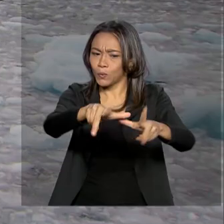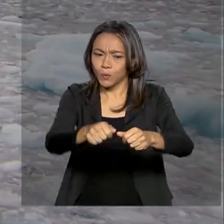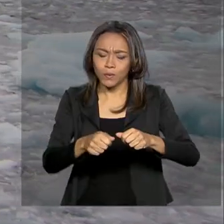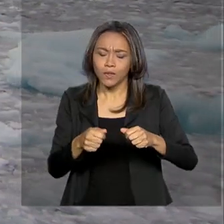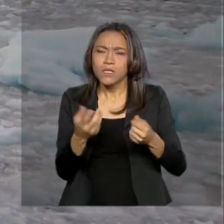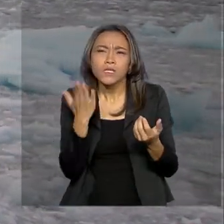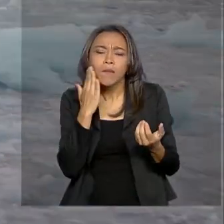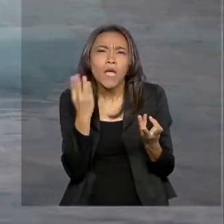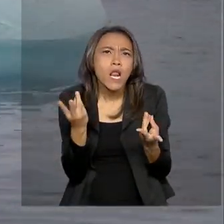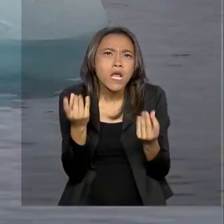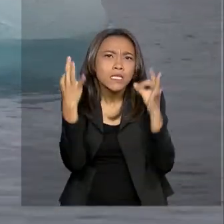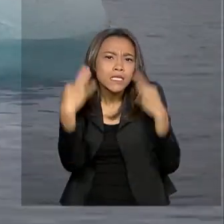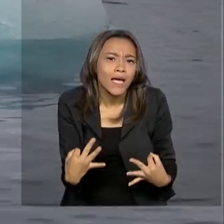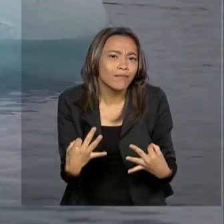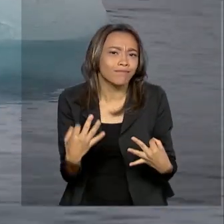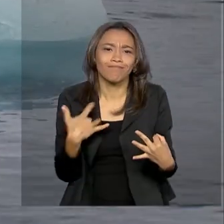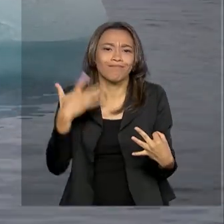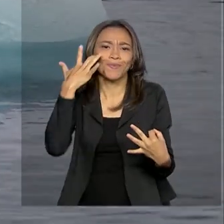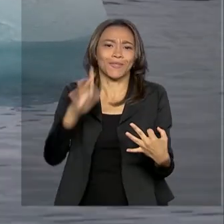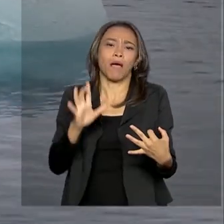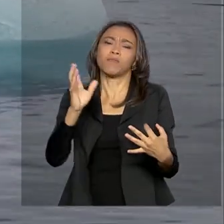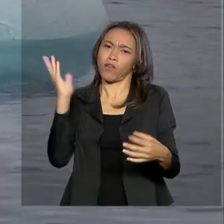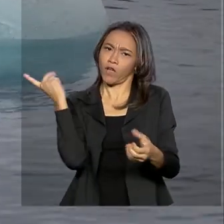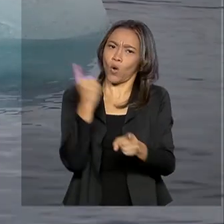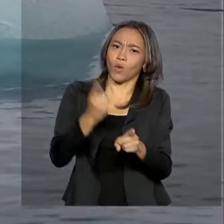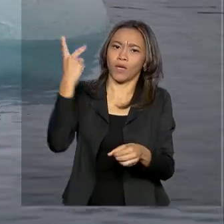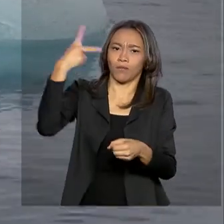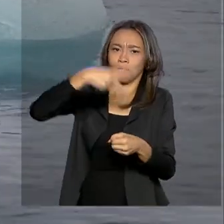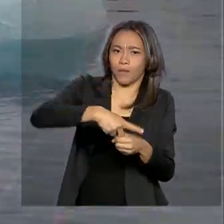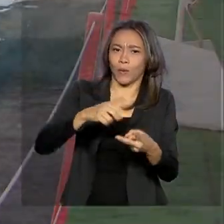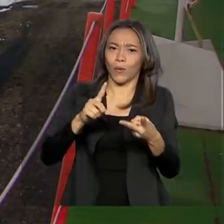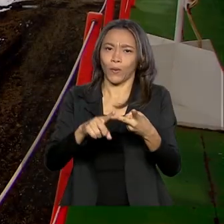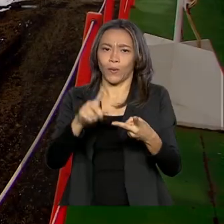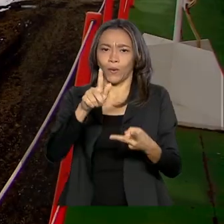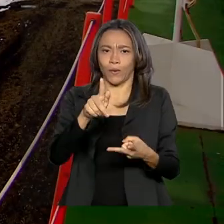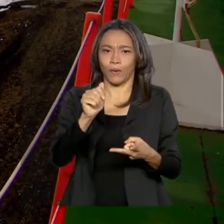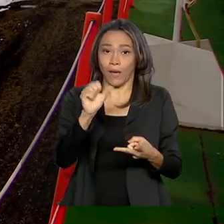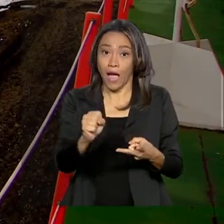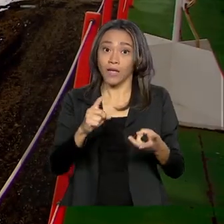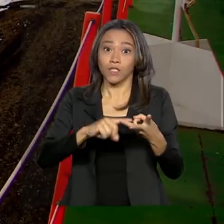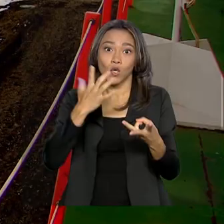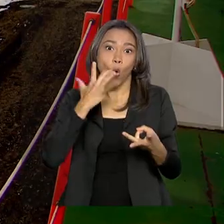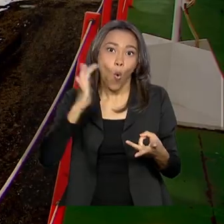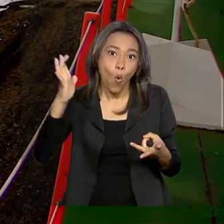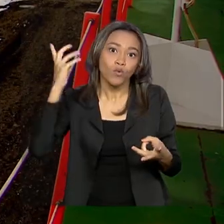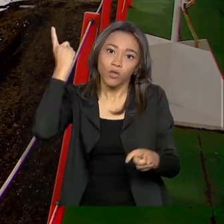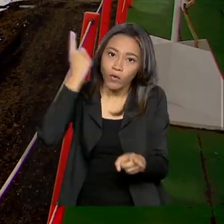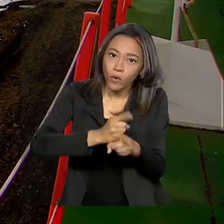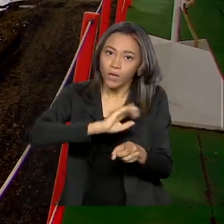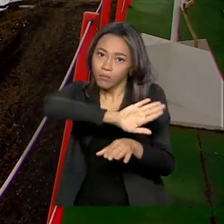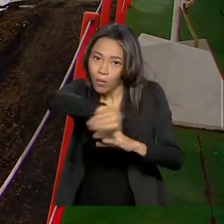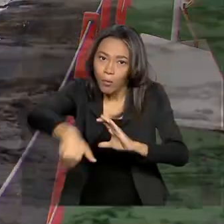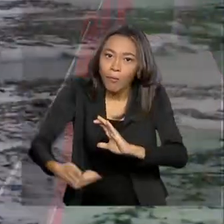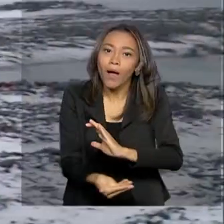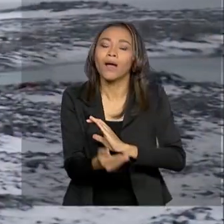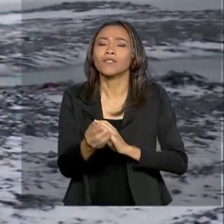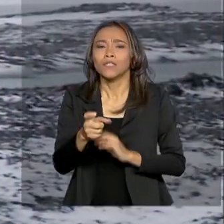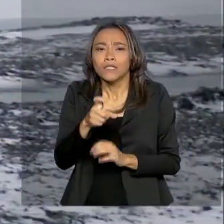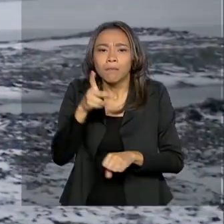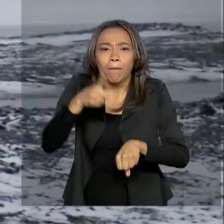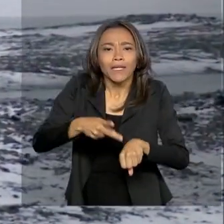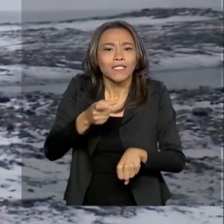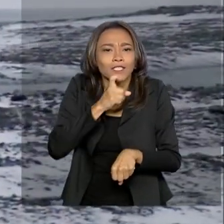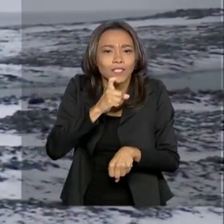cálculo exato, mas já foram localizados petróleo, gás natural e ouro debaixo das camadas de gelo. Outro ponto que